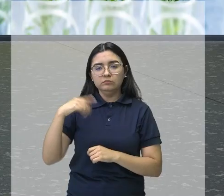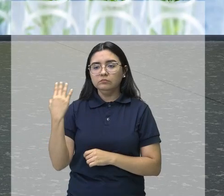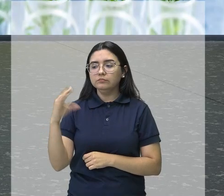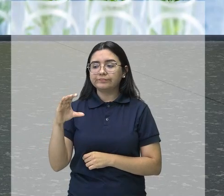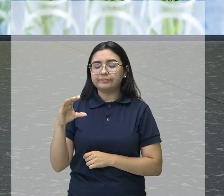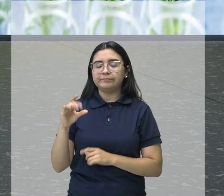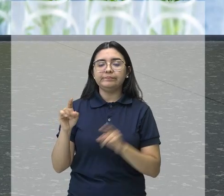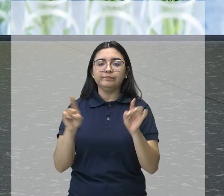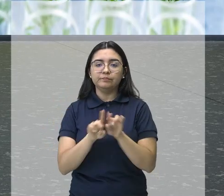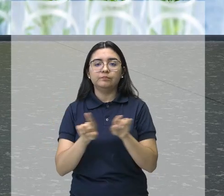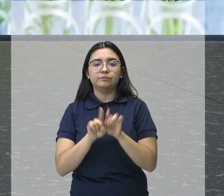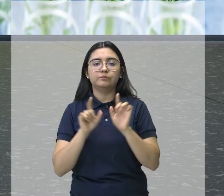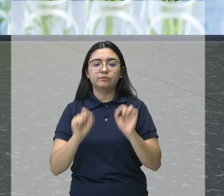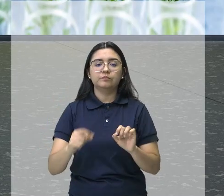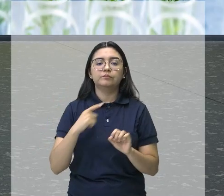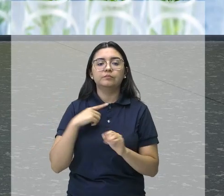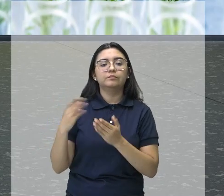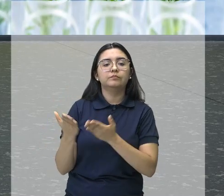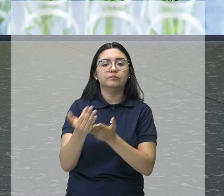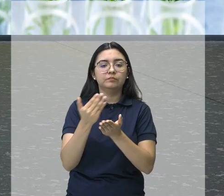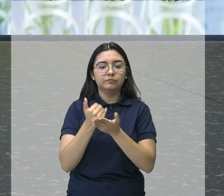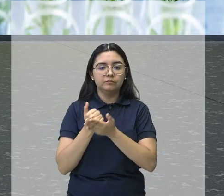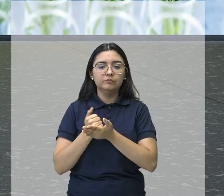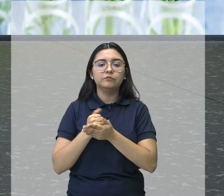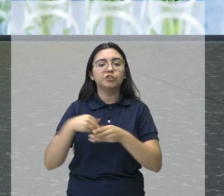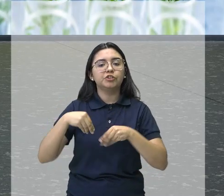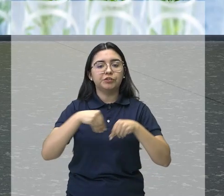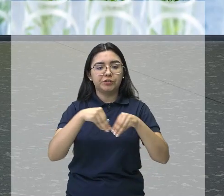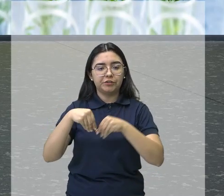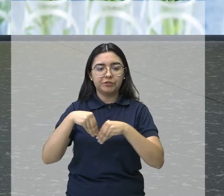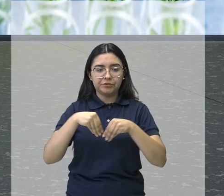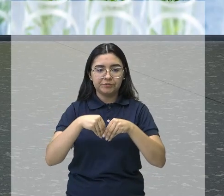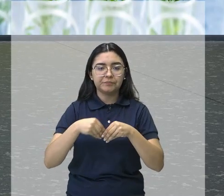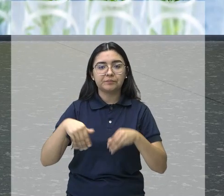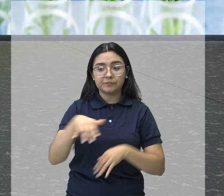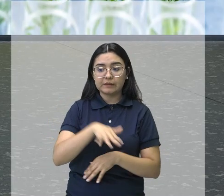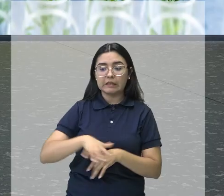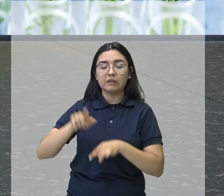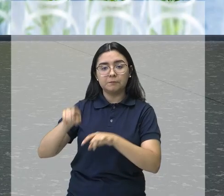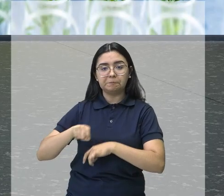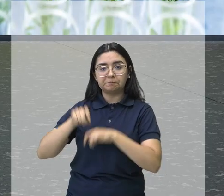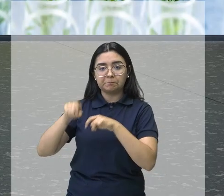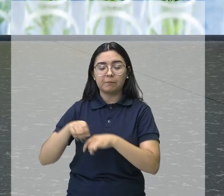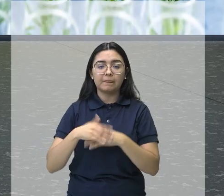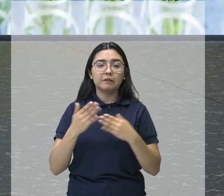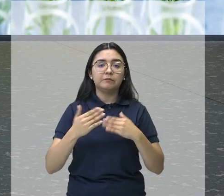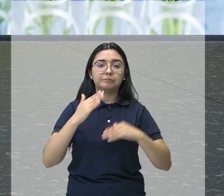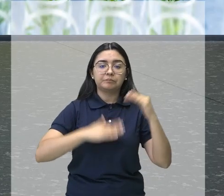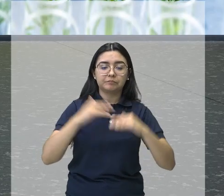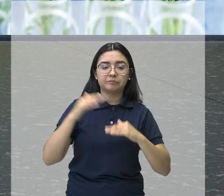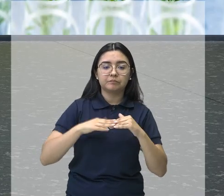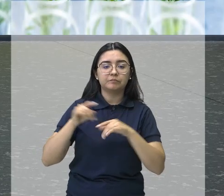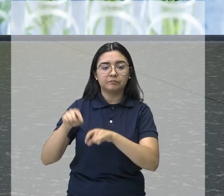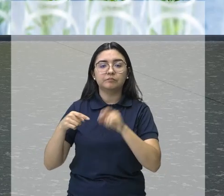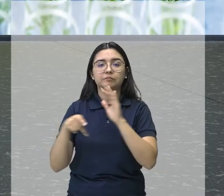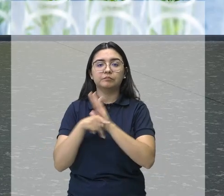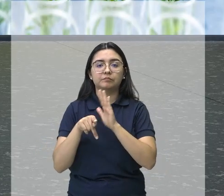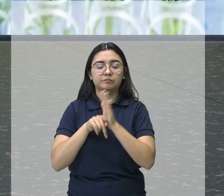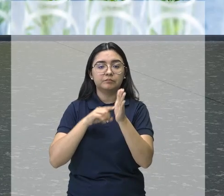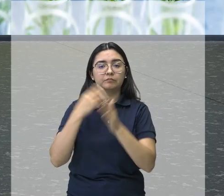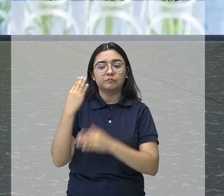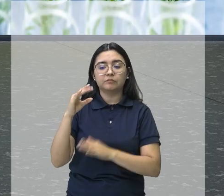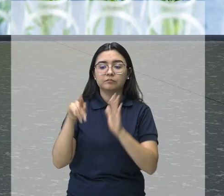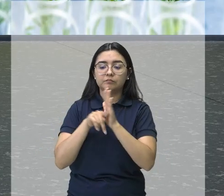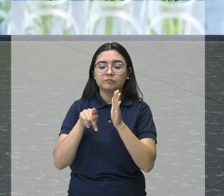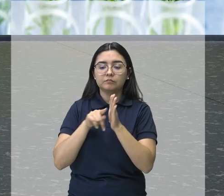Como também a coleta de amostras de solo em áreas agrícolas. Isso, os agrônomos e cientistas do solo